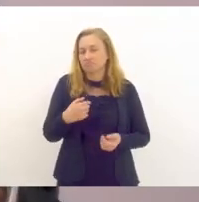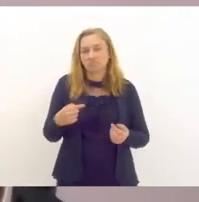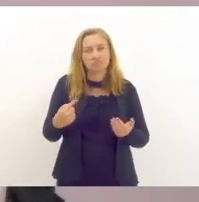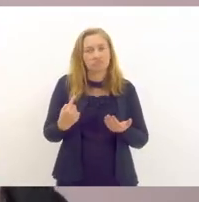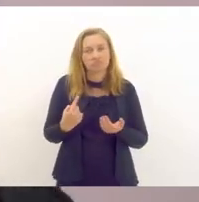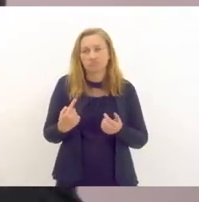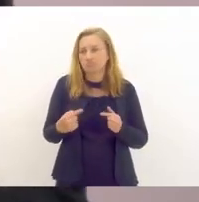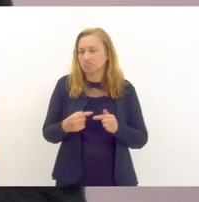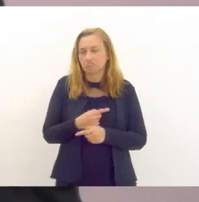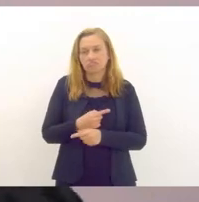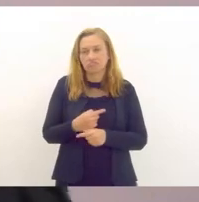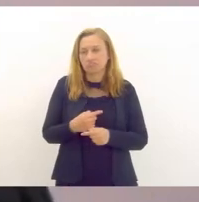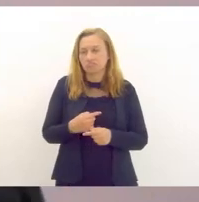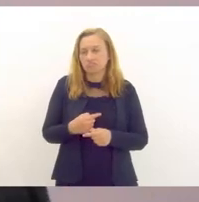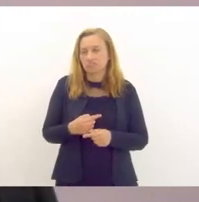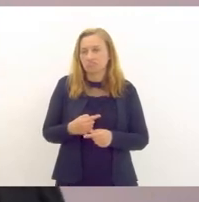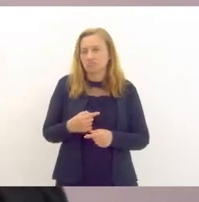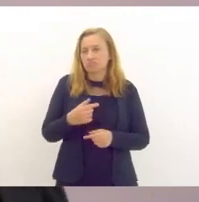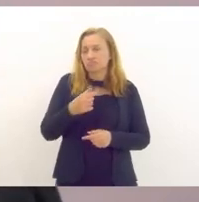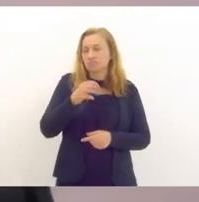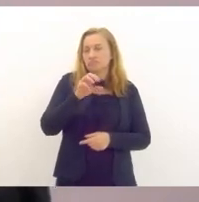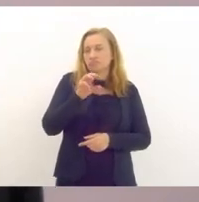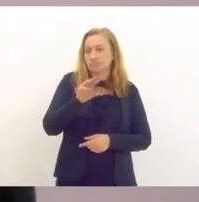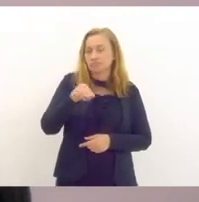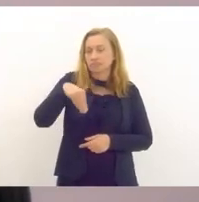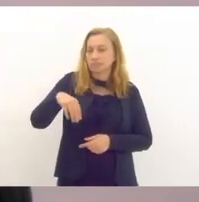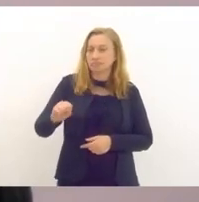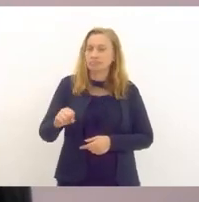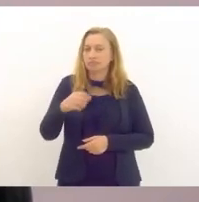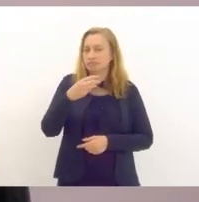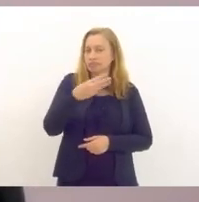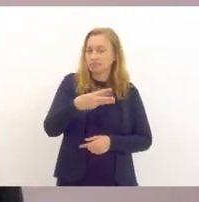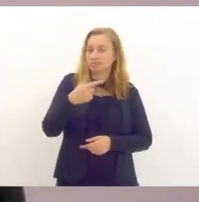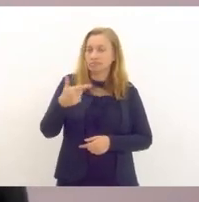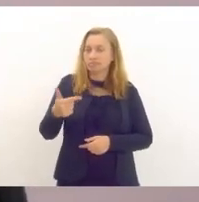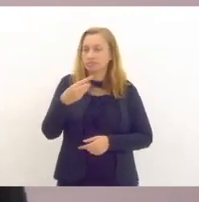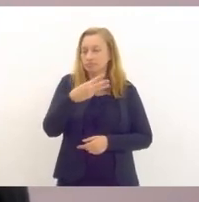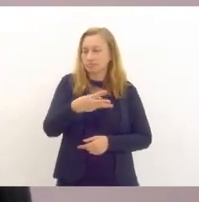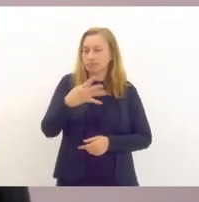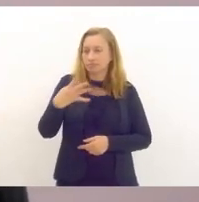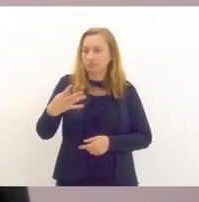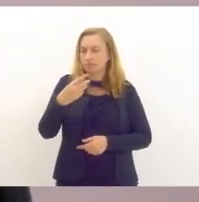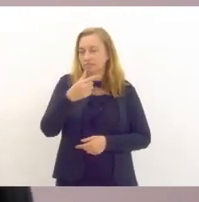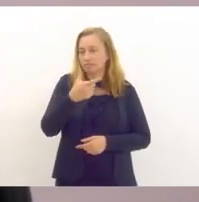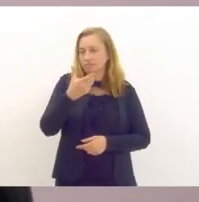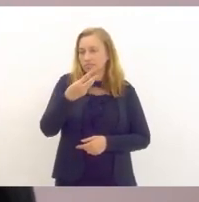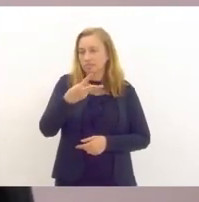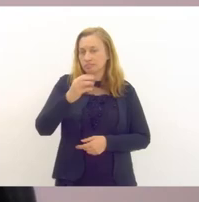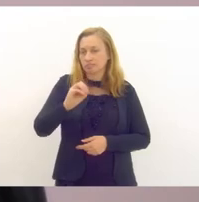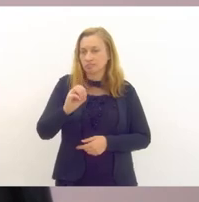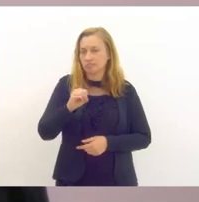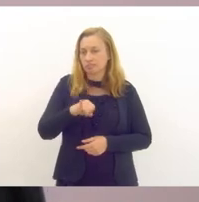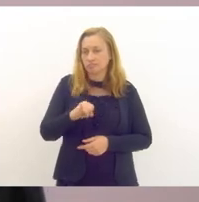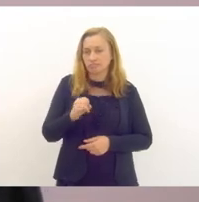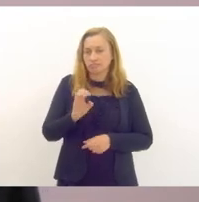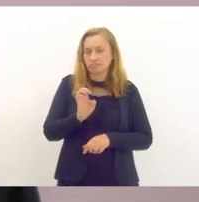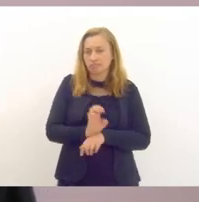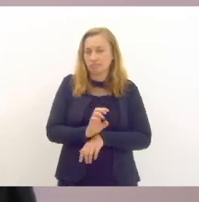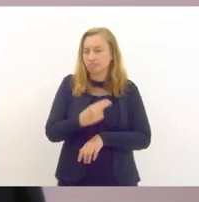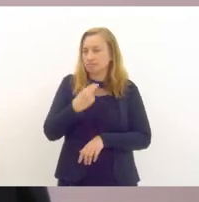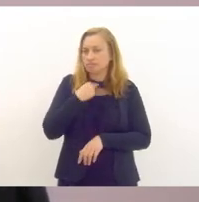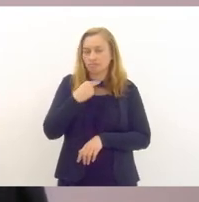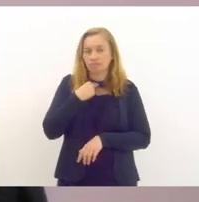também o ICMS é de 32 34 30 eu não concordo com isso mas unilateralmente se o estado não puder legislar